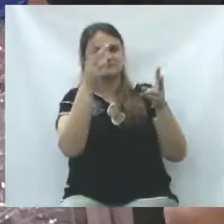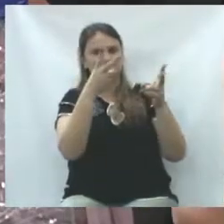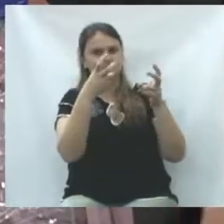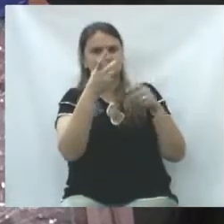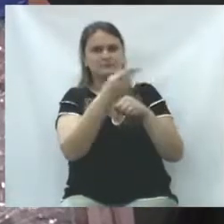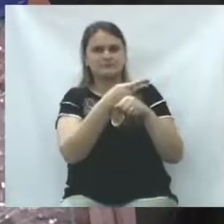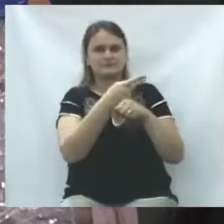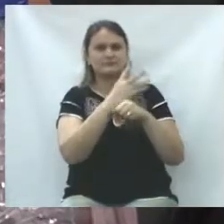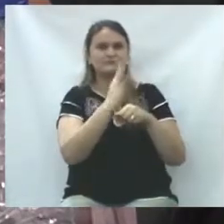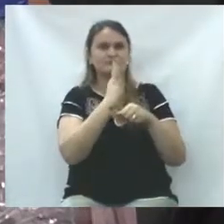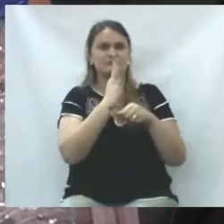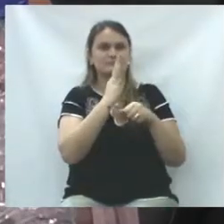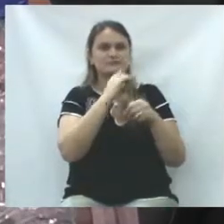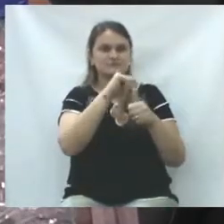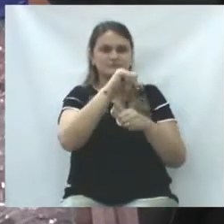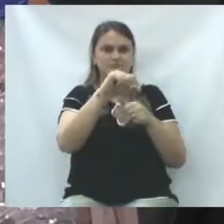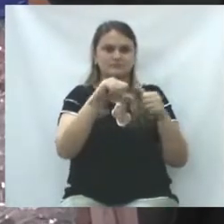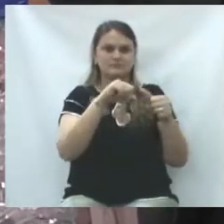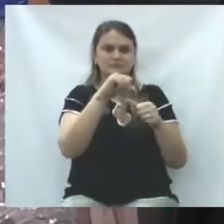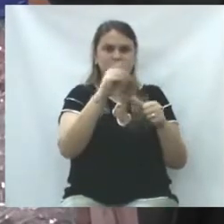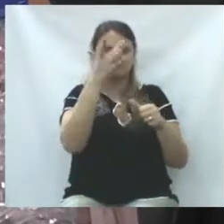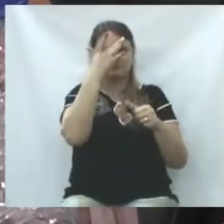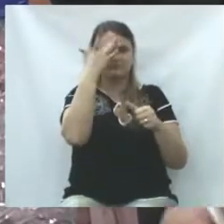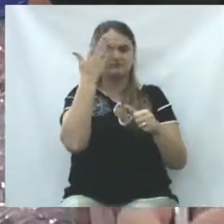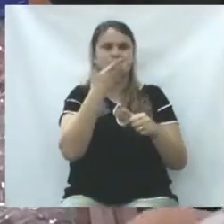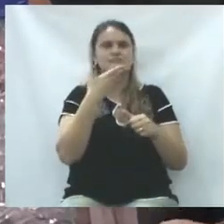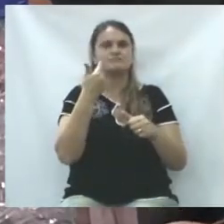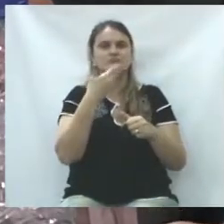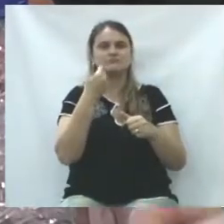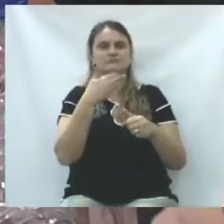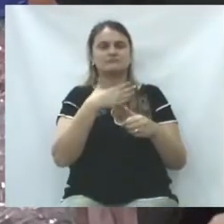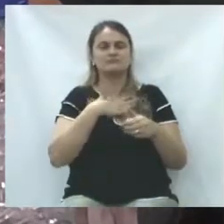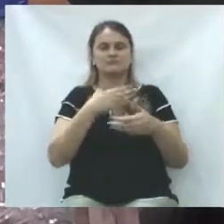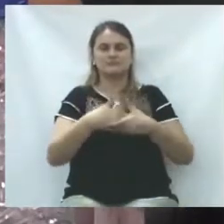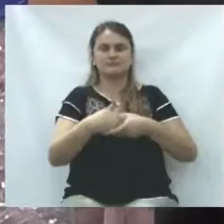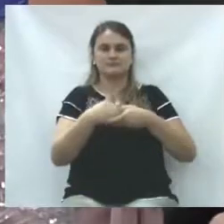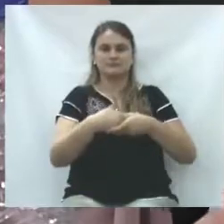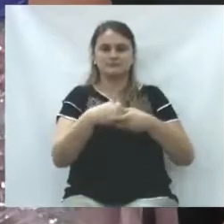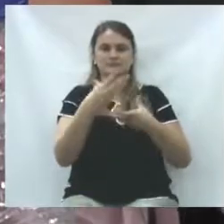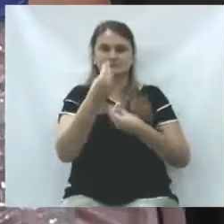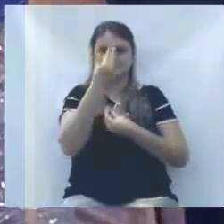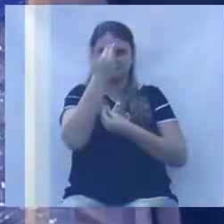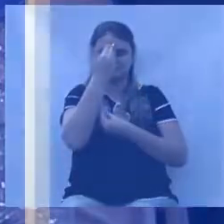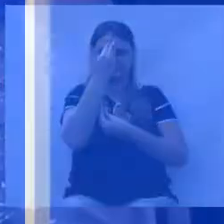transformem em pessoas melhores. Meu parabéns e obrigado, professores.